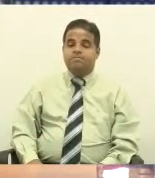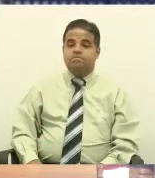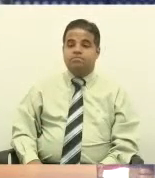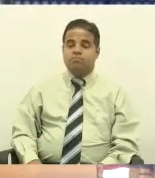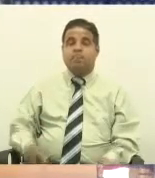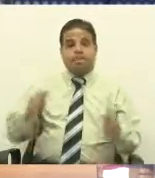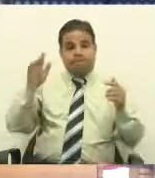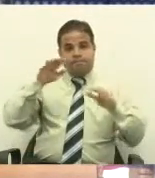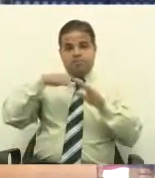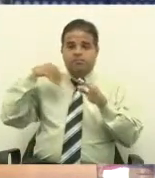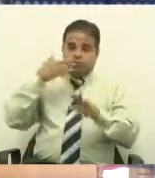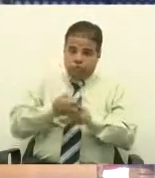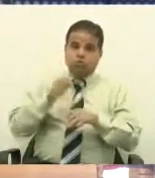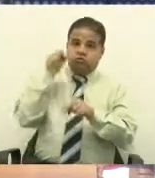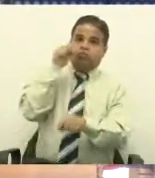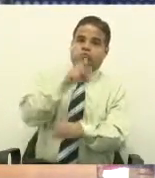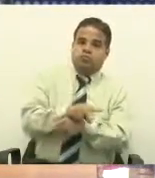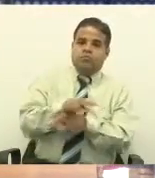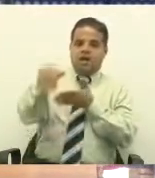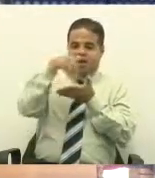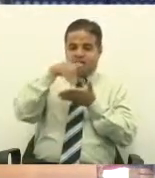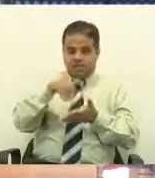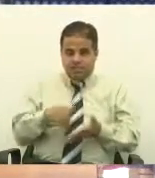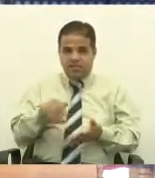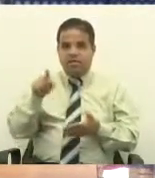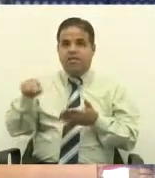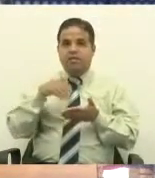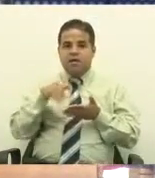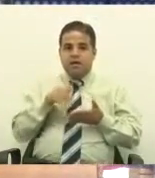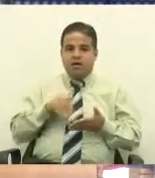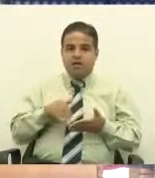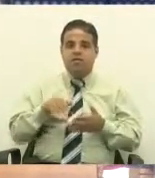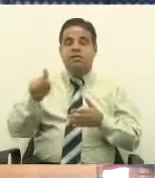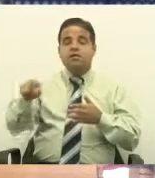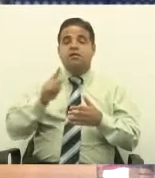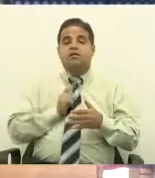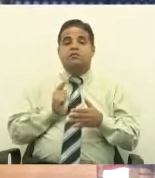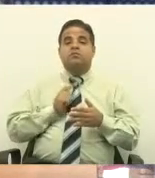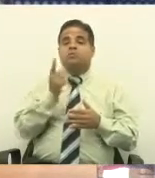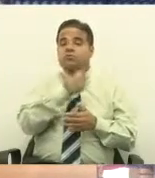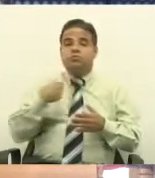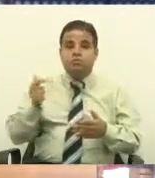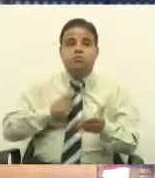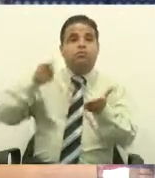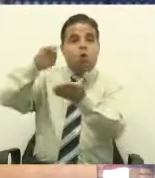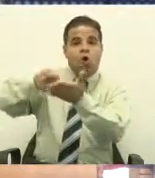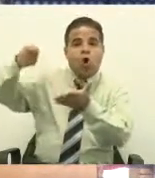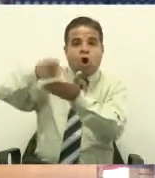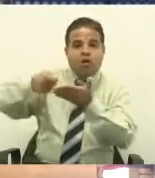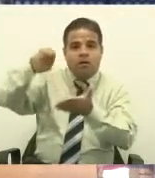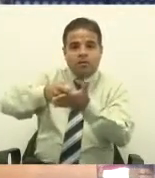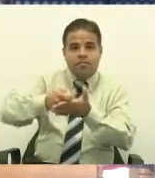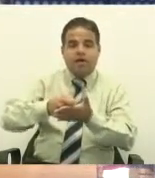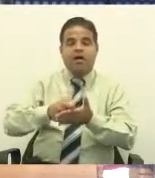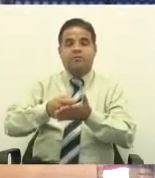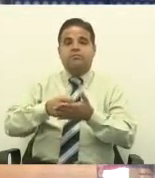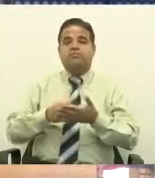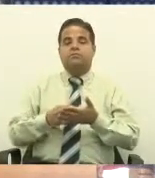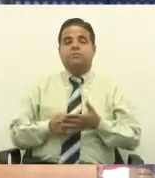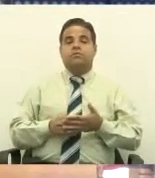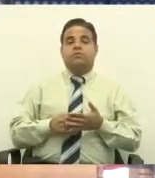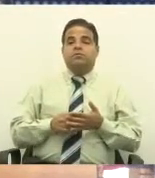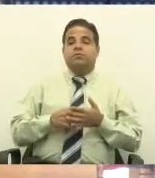desde que eu, inclusive, assumi a secretaria enquanto secretária, nós temos cobrado